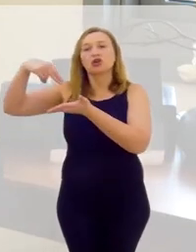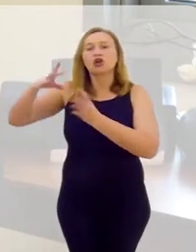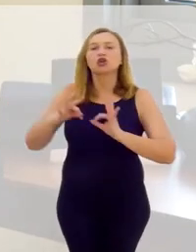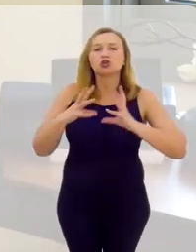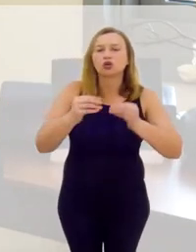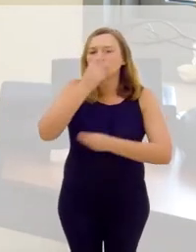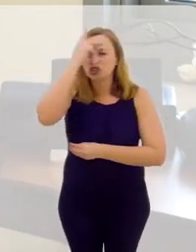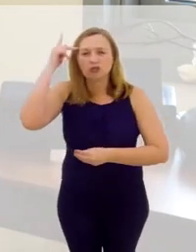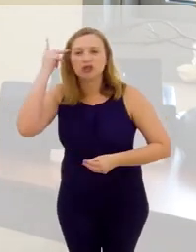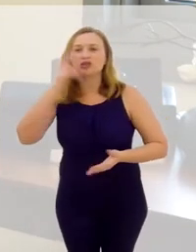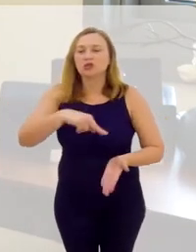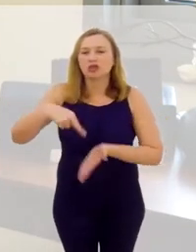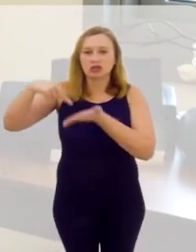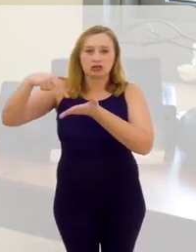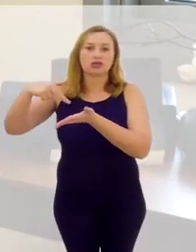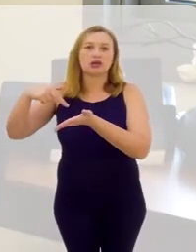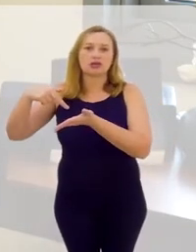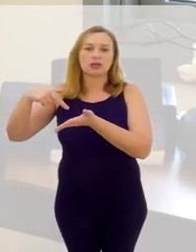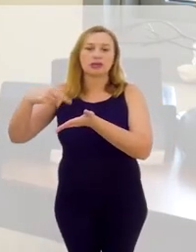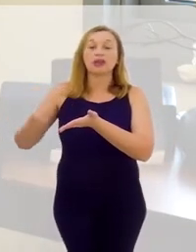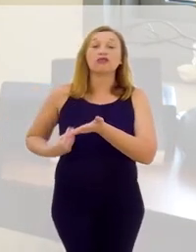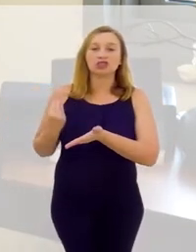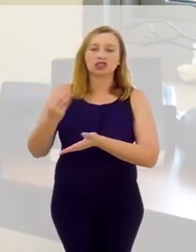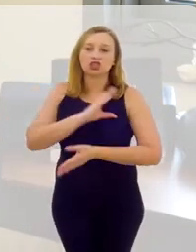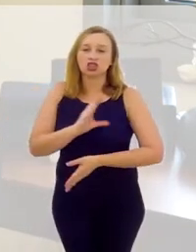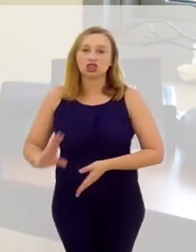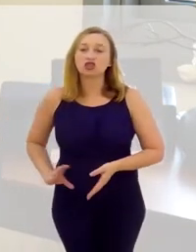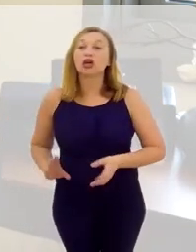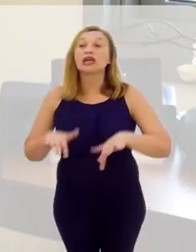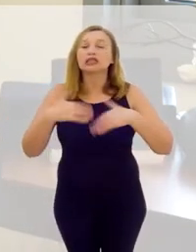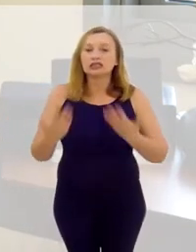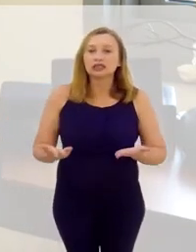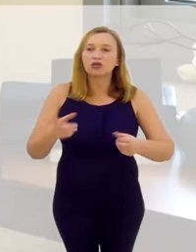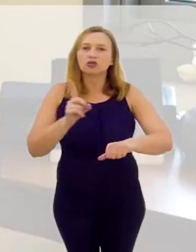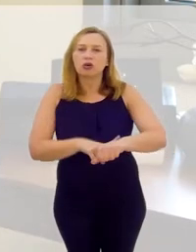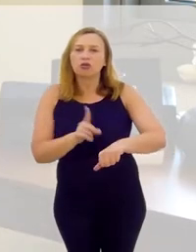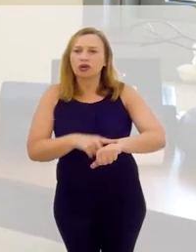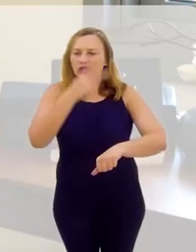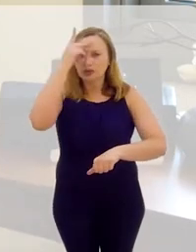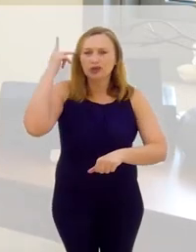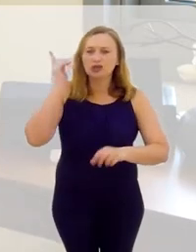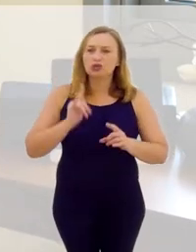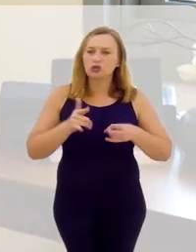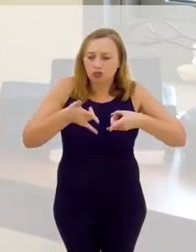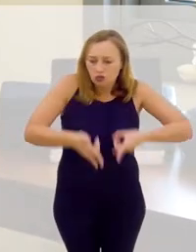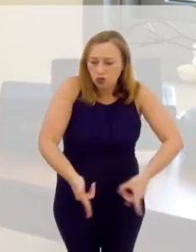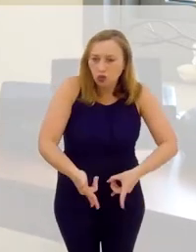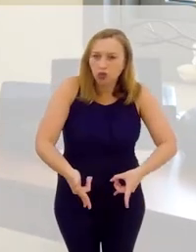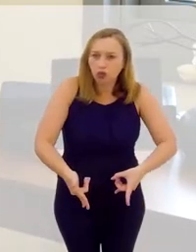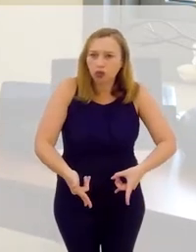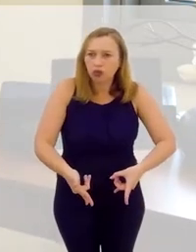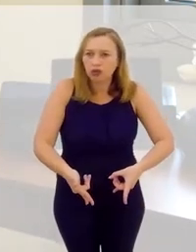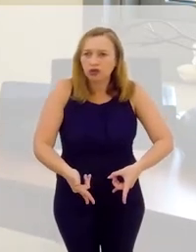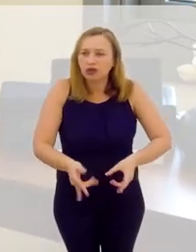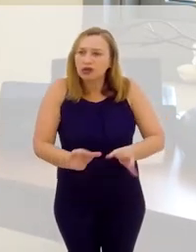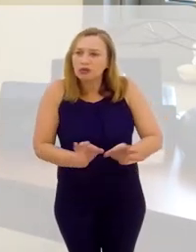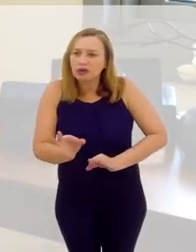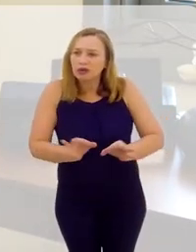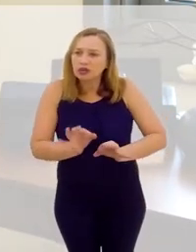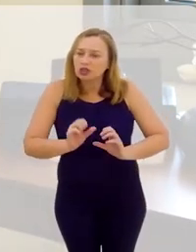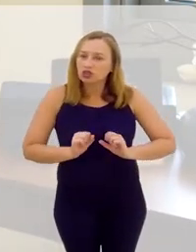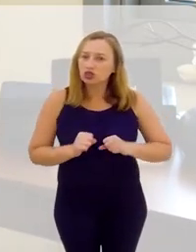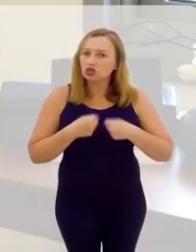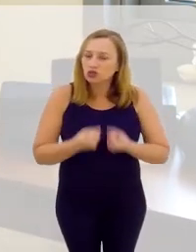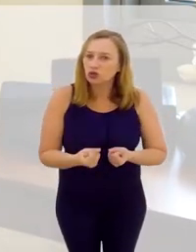cremos na ressurreição, cremos que todas as pessoas irão ressuscitar na vinda de Cristo. Então, no momento em que a pessoa é sepultada, é feita